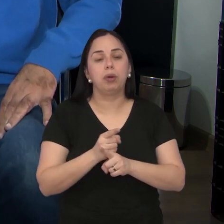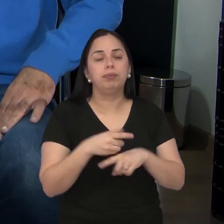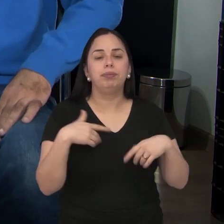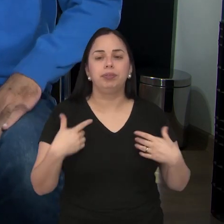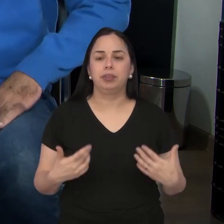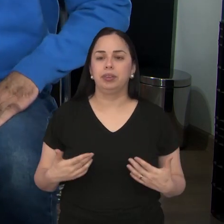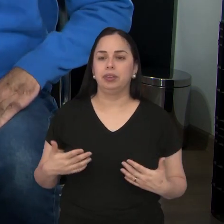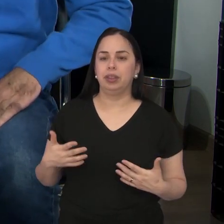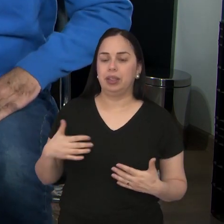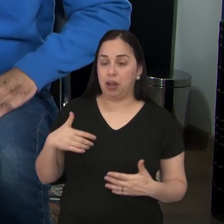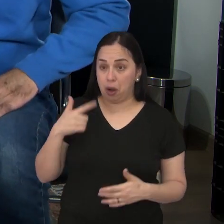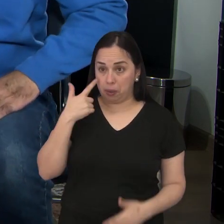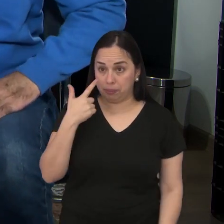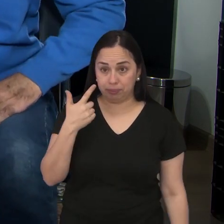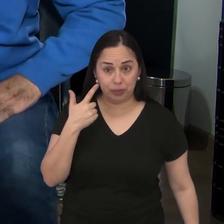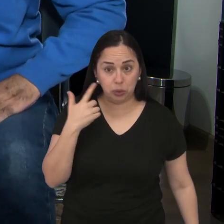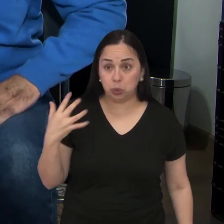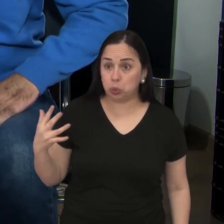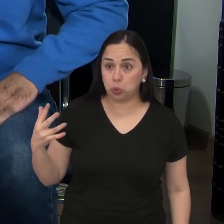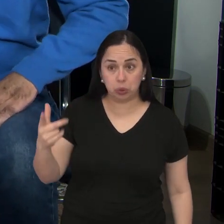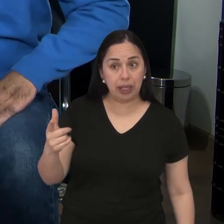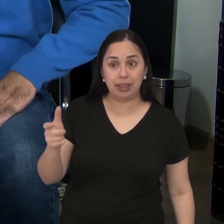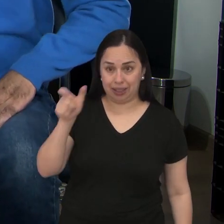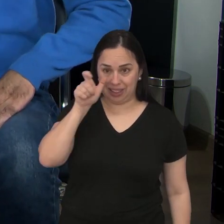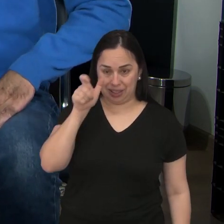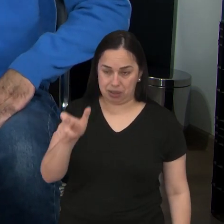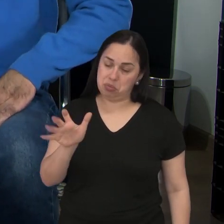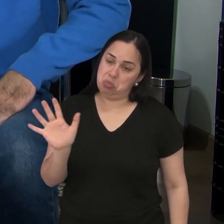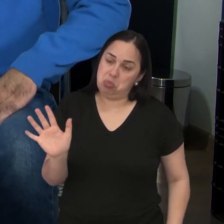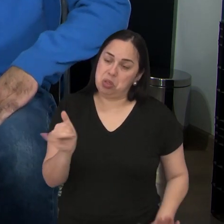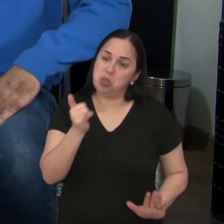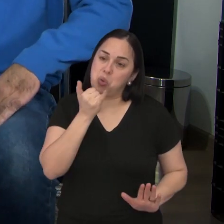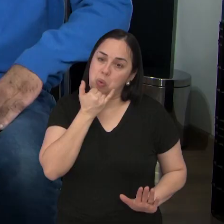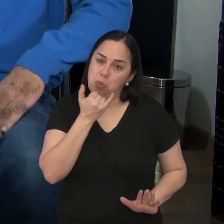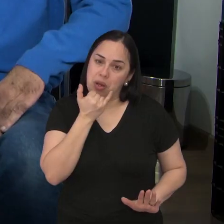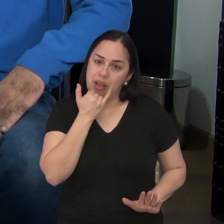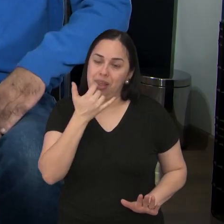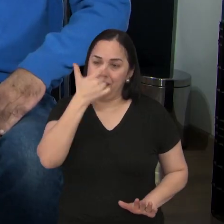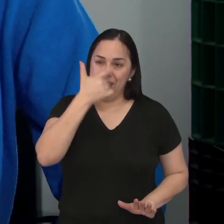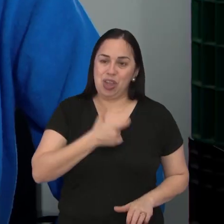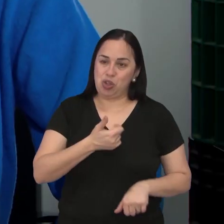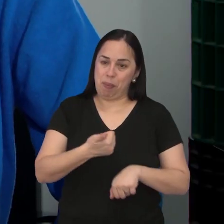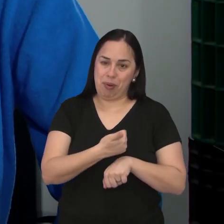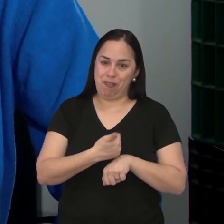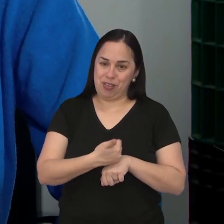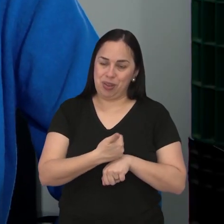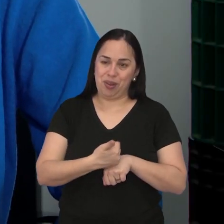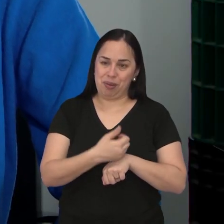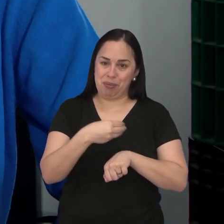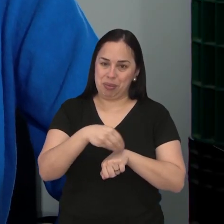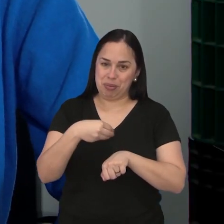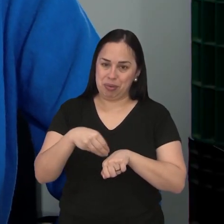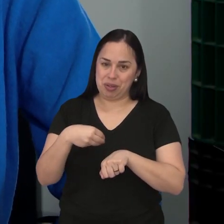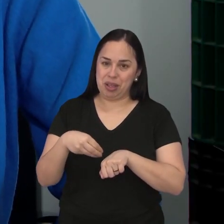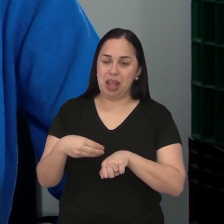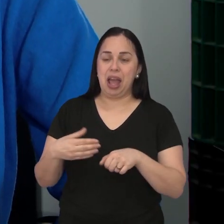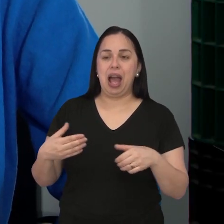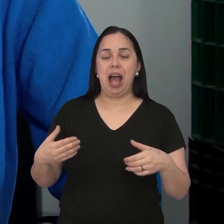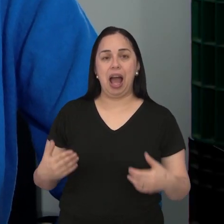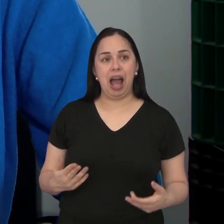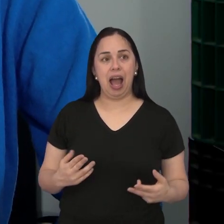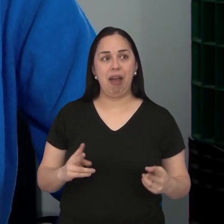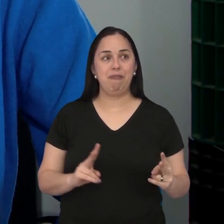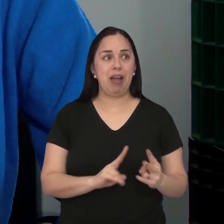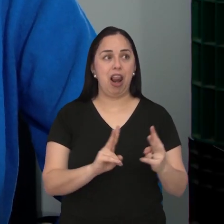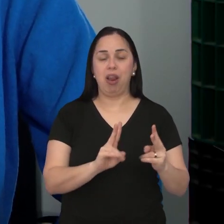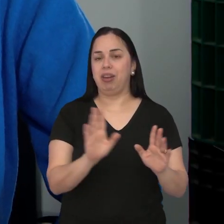aí? O que... Eu acho que tudo é interessante. Me perdoe falar, né? Eu como arqueólogo não podia falar isso aqui não